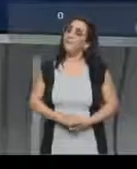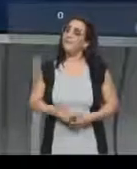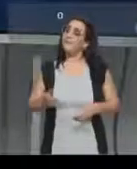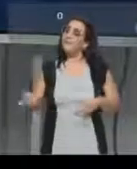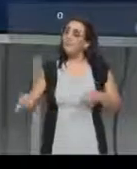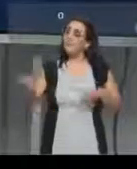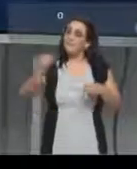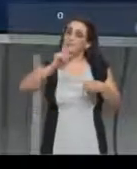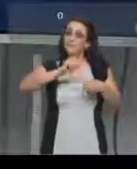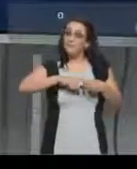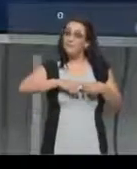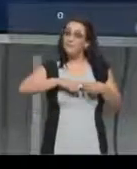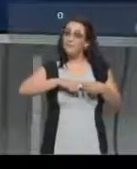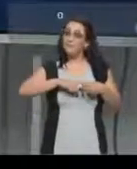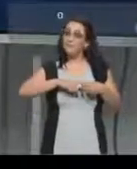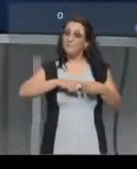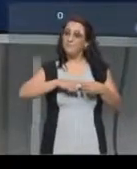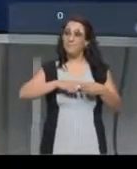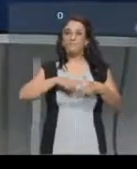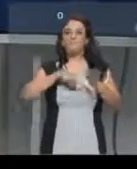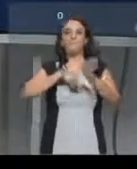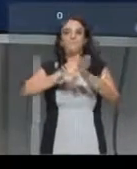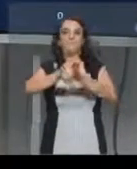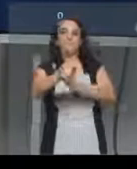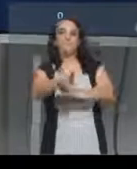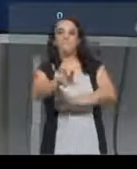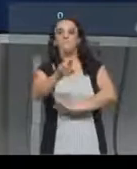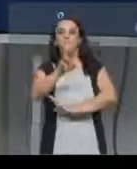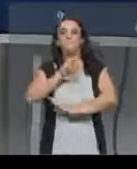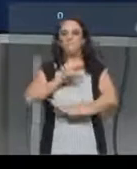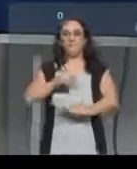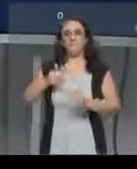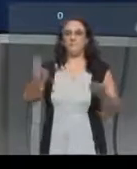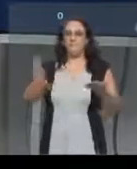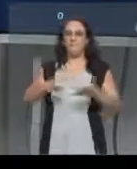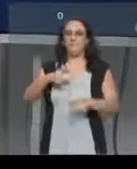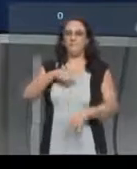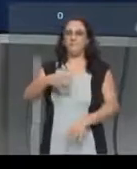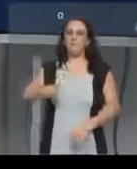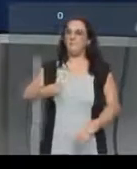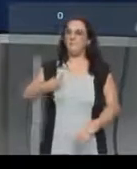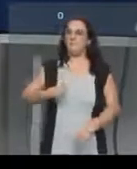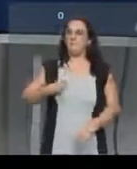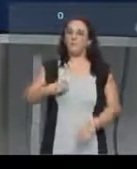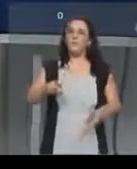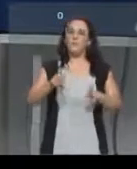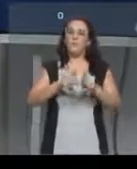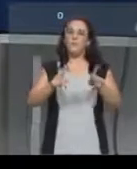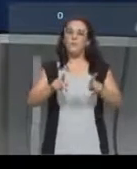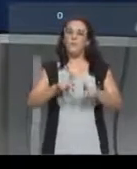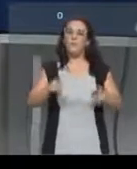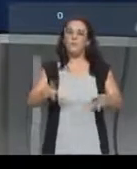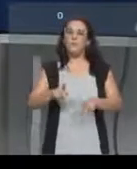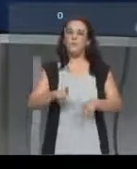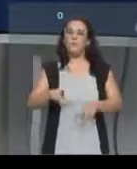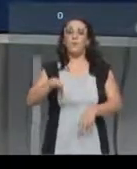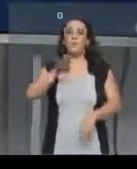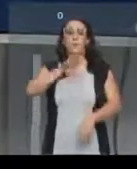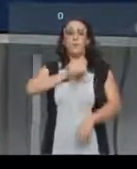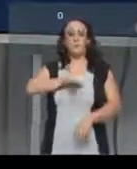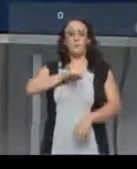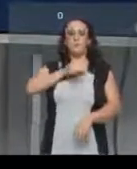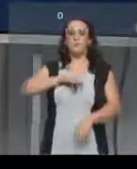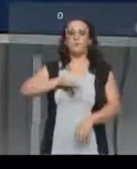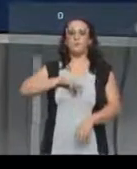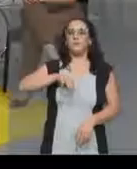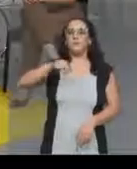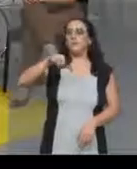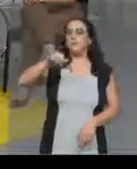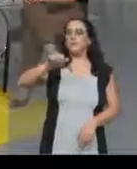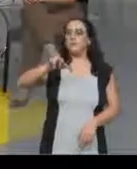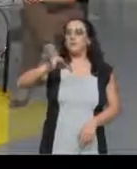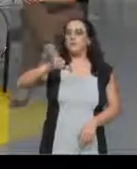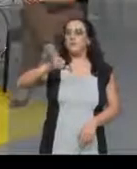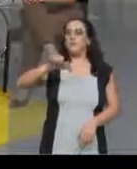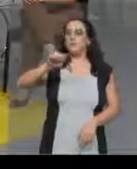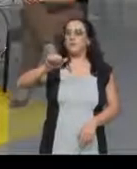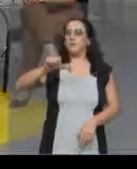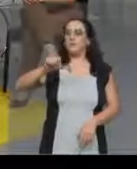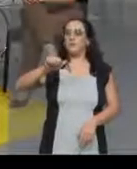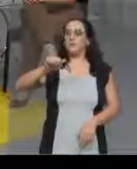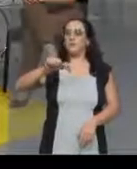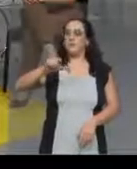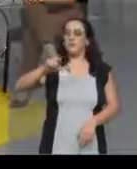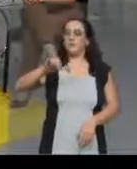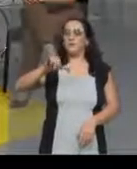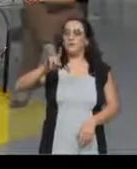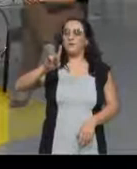Estamos de volta ao nosso Tira Dúvidas, que conta agora com a participação das professoras de língua portuguesa, a Maria Alice de Souza